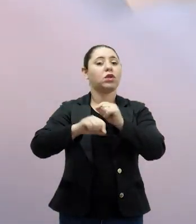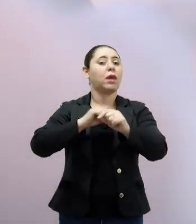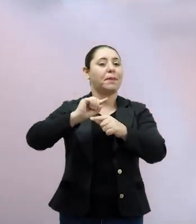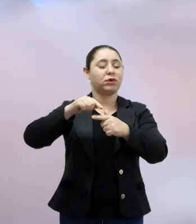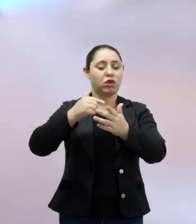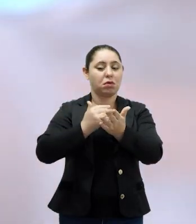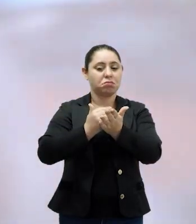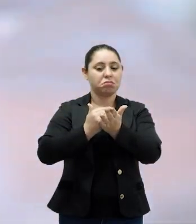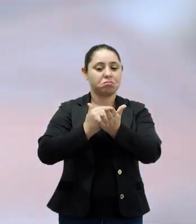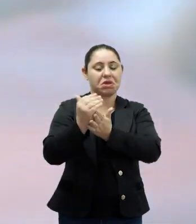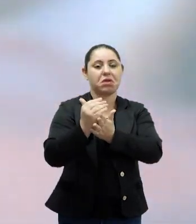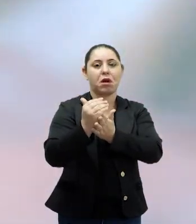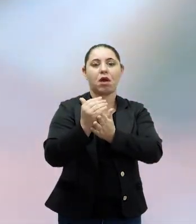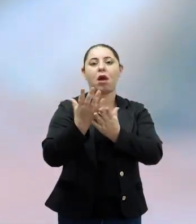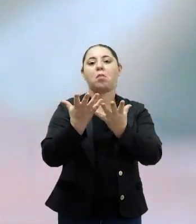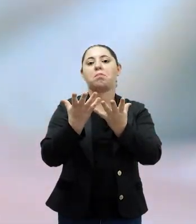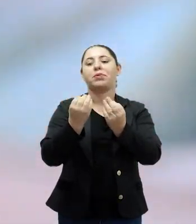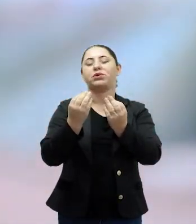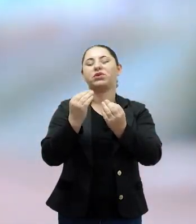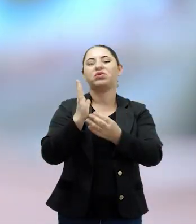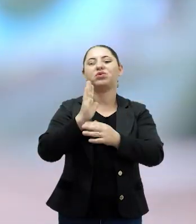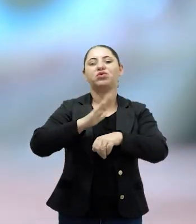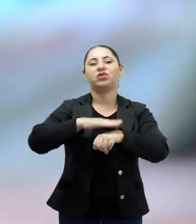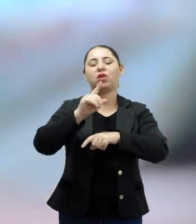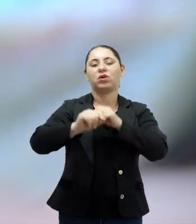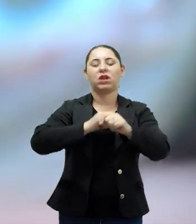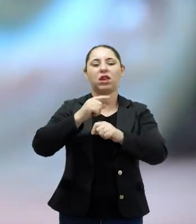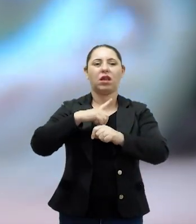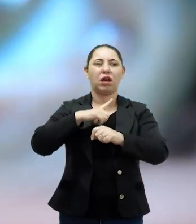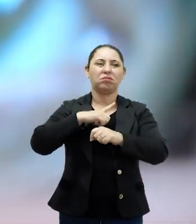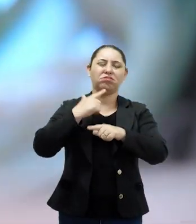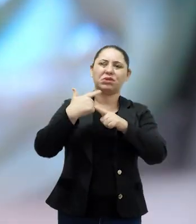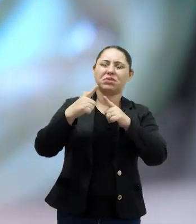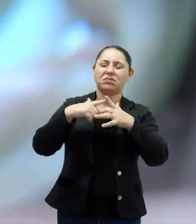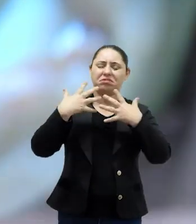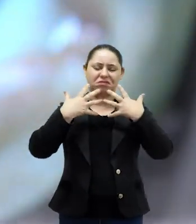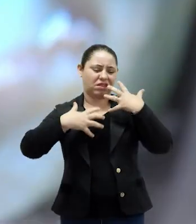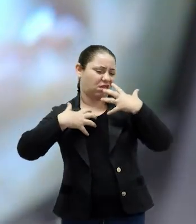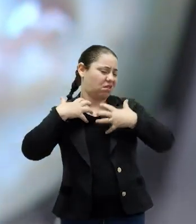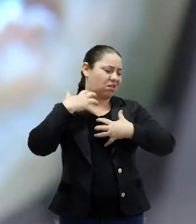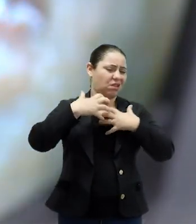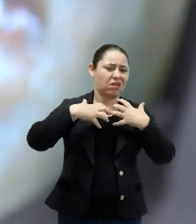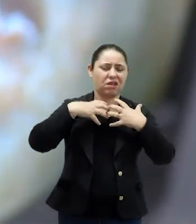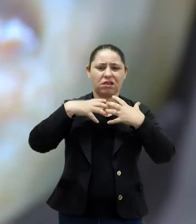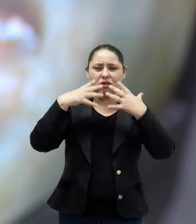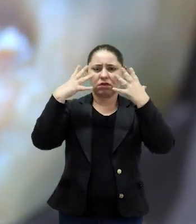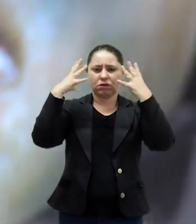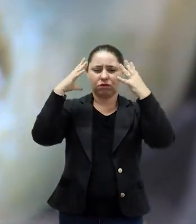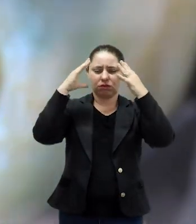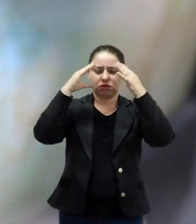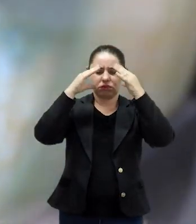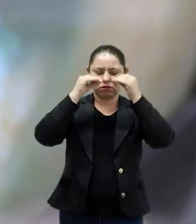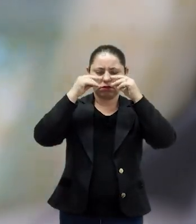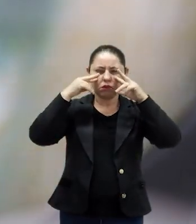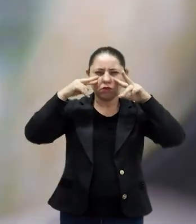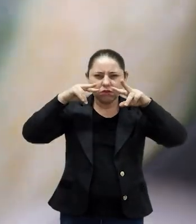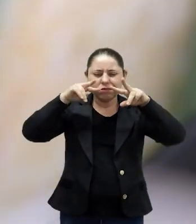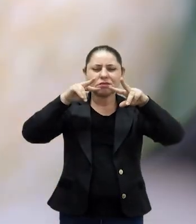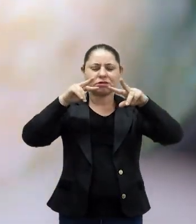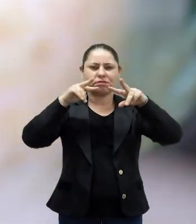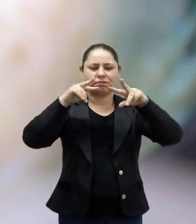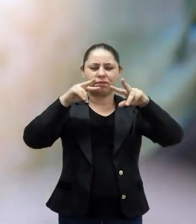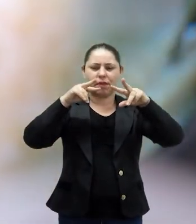já numa fase em que ela está realmente gerando um desconforto, gerando uma baixa de visão, em que o